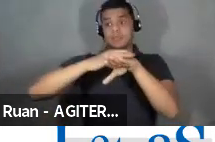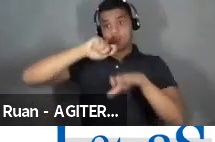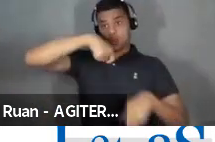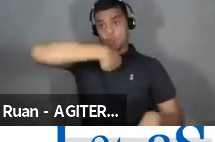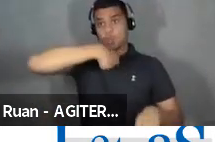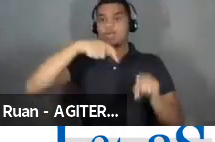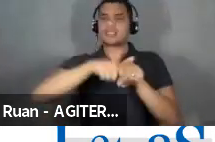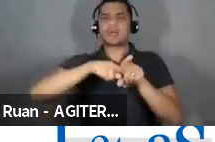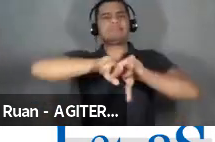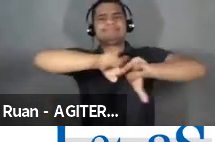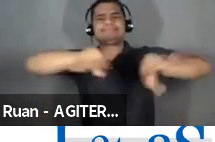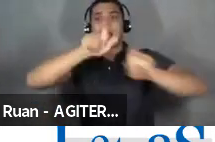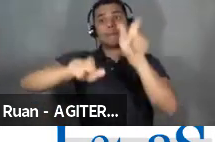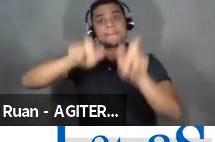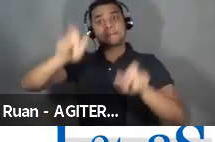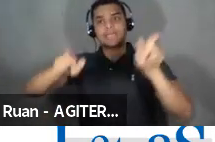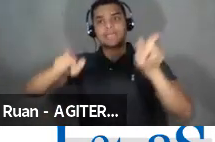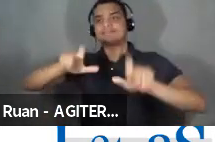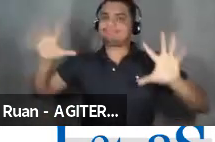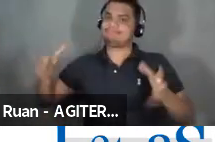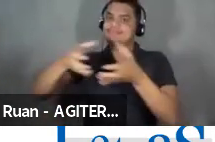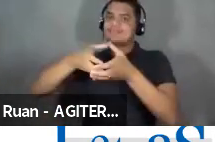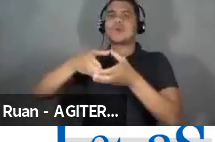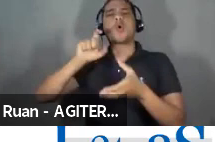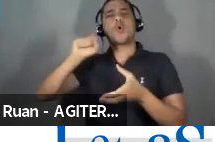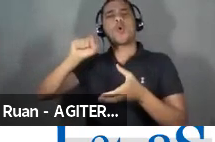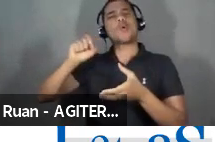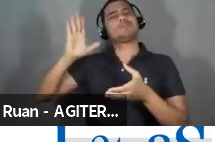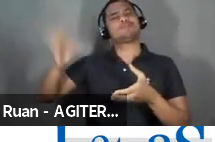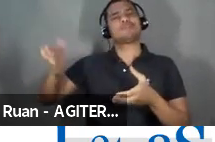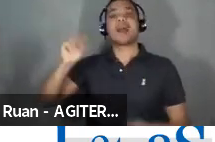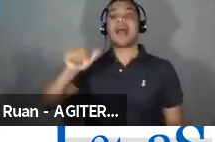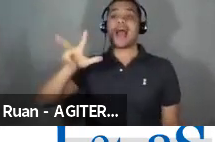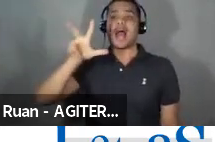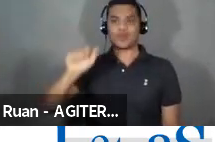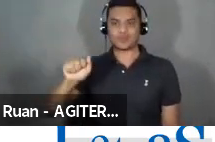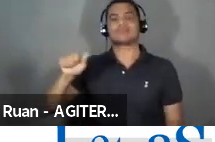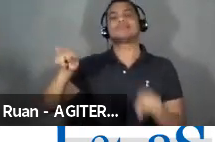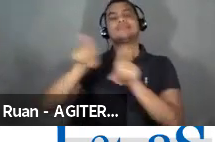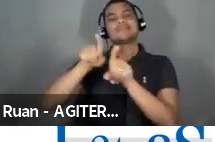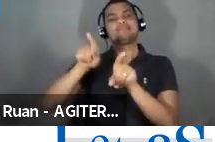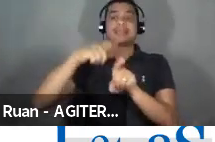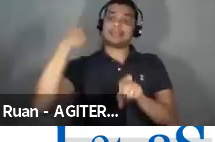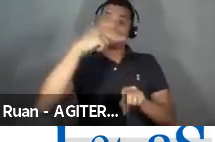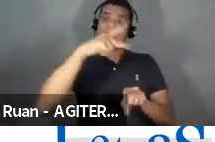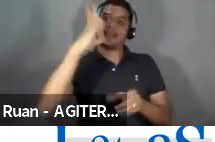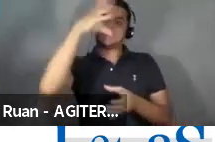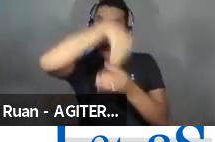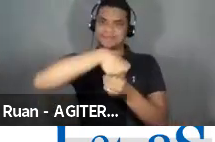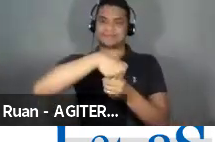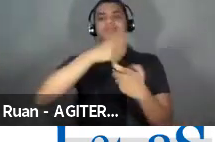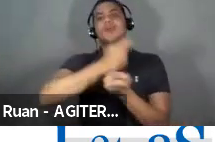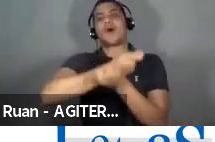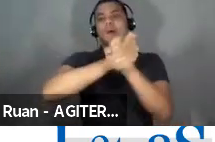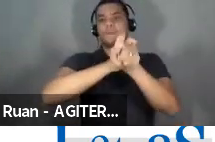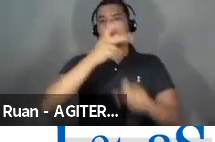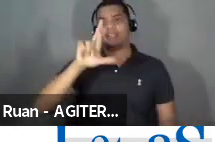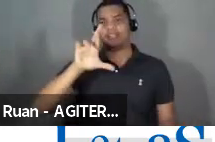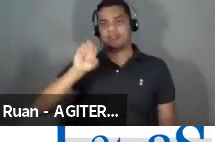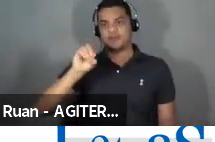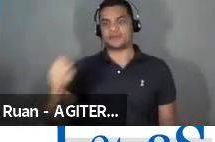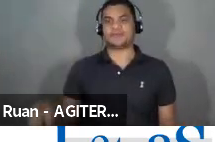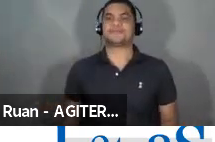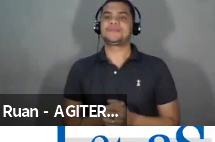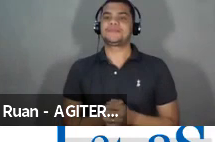muitas pessoas que, como eu, foram e são alunas e alunos dela na PUC-Rio.